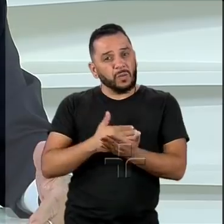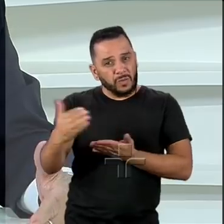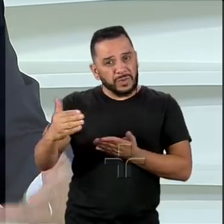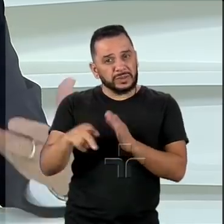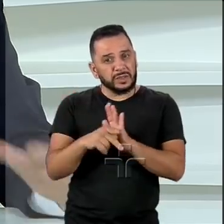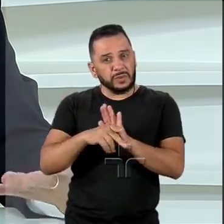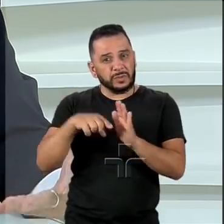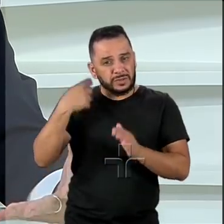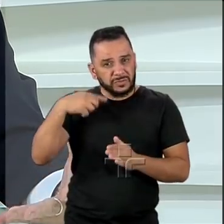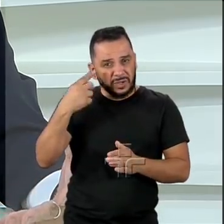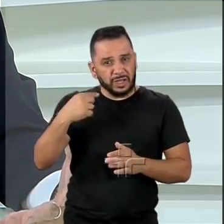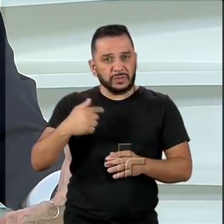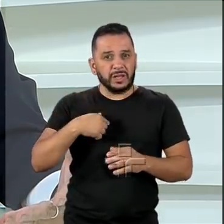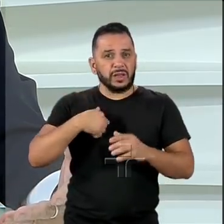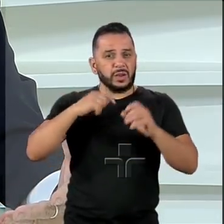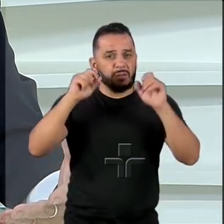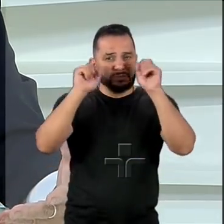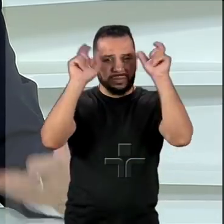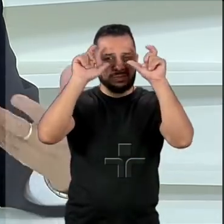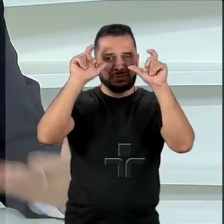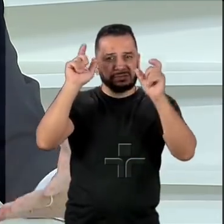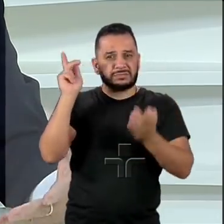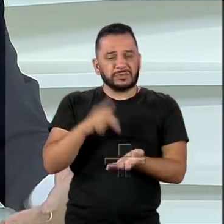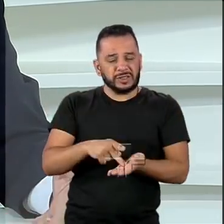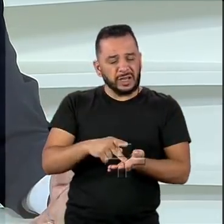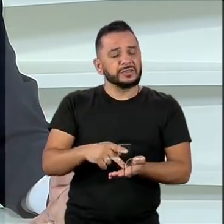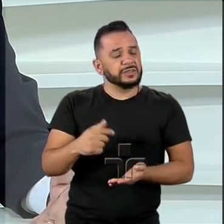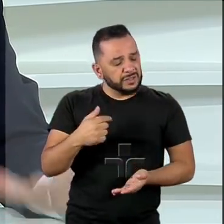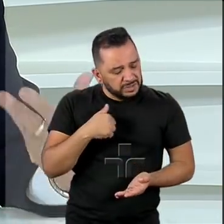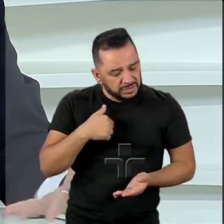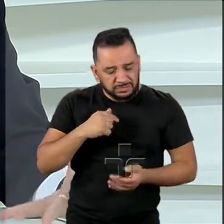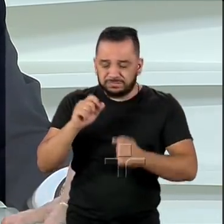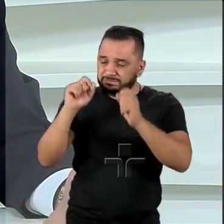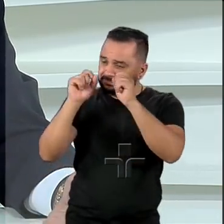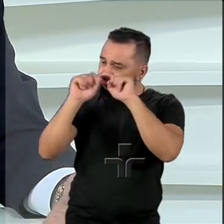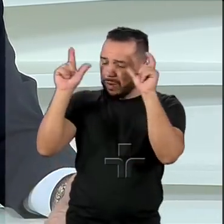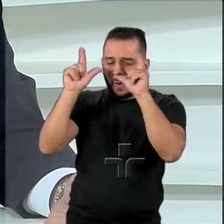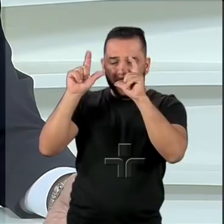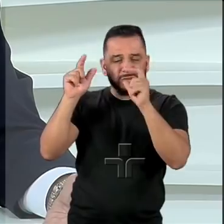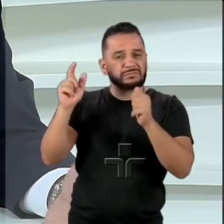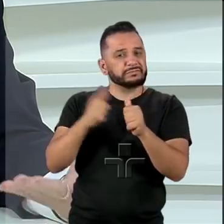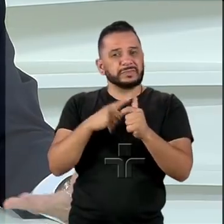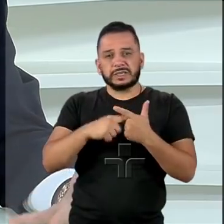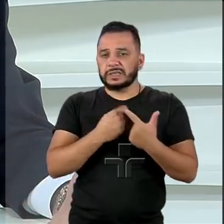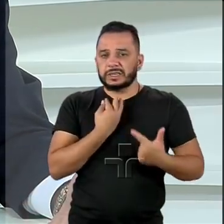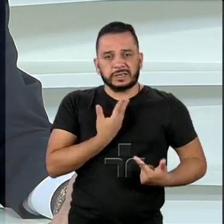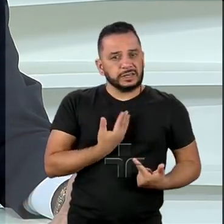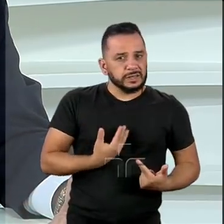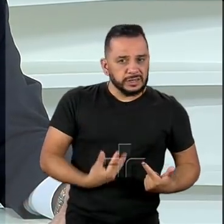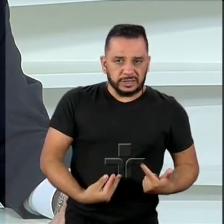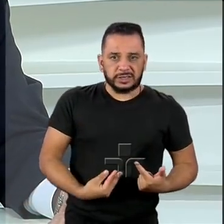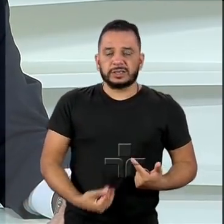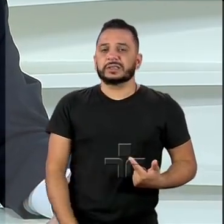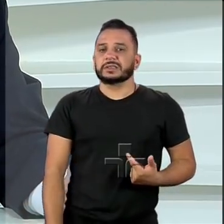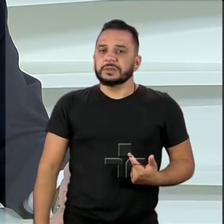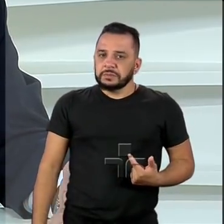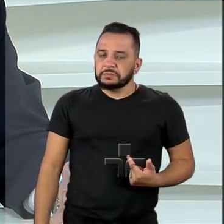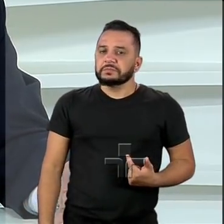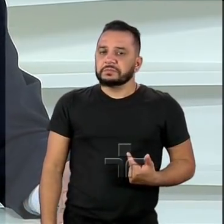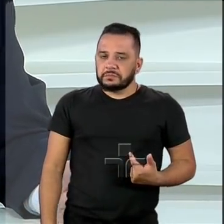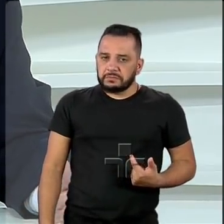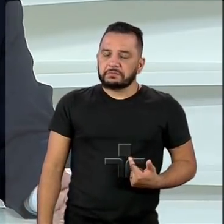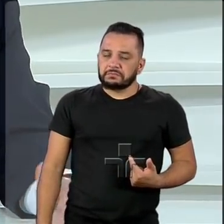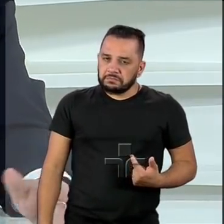estou perplexo. Perplexo, desapontado, e vejo que